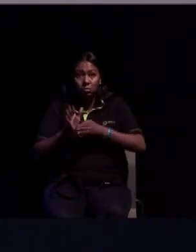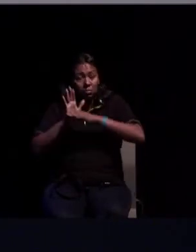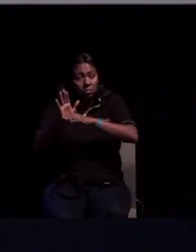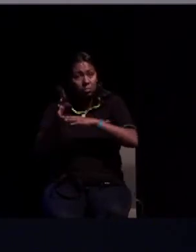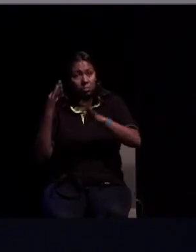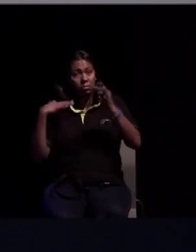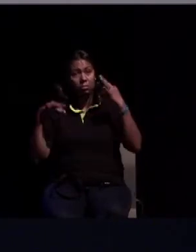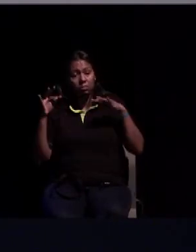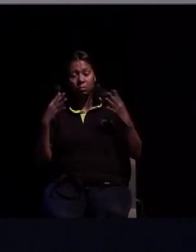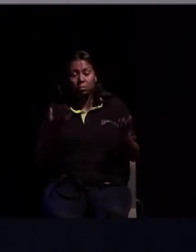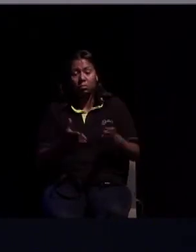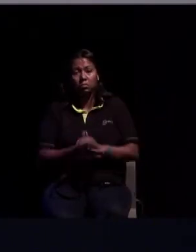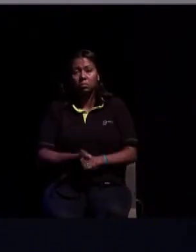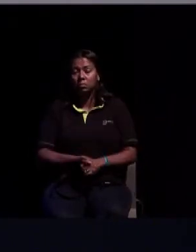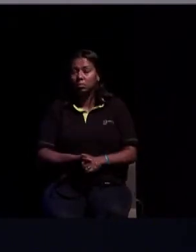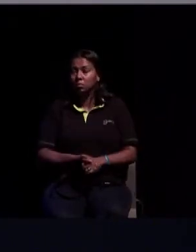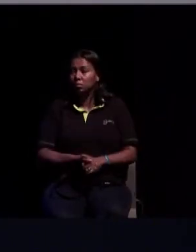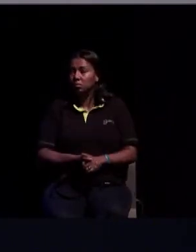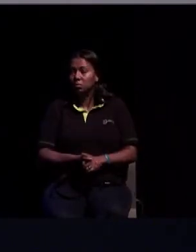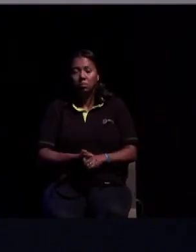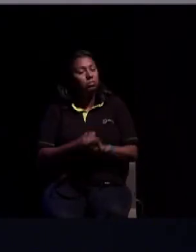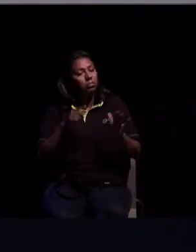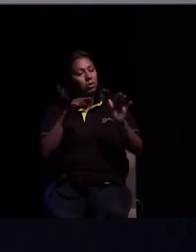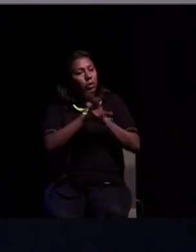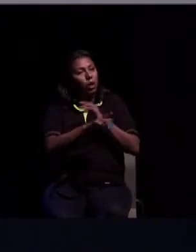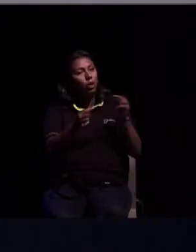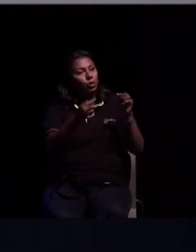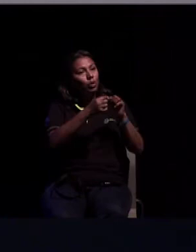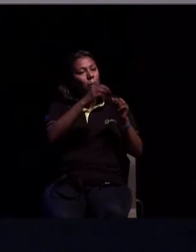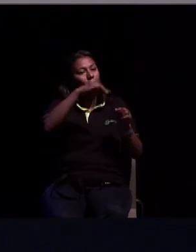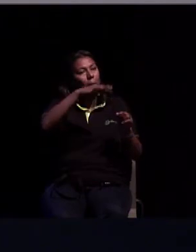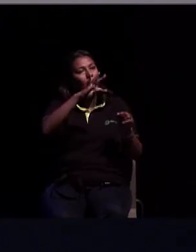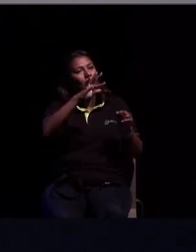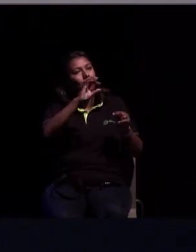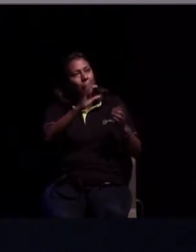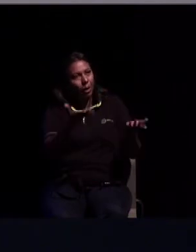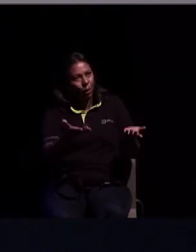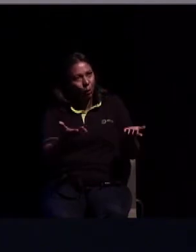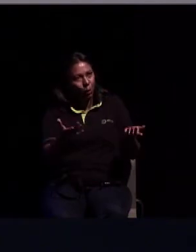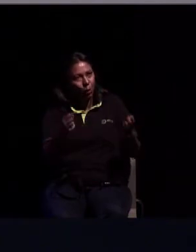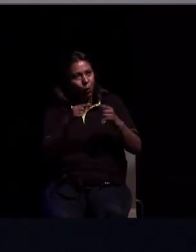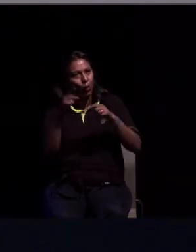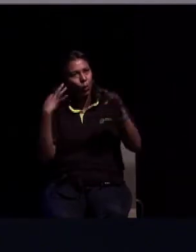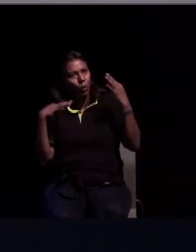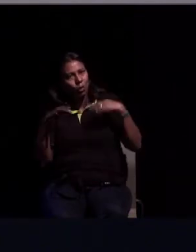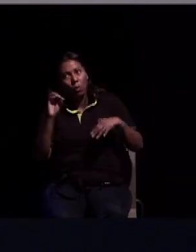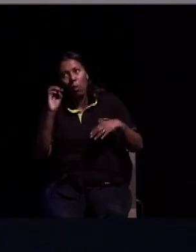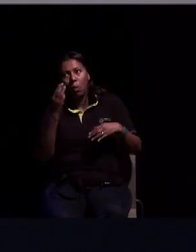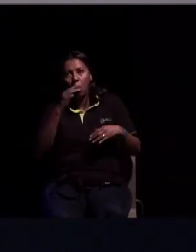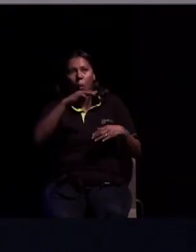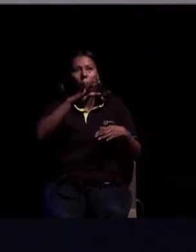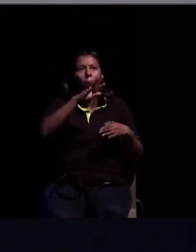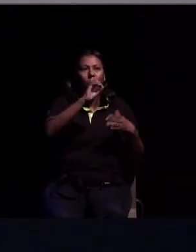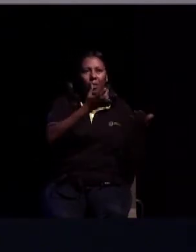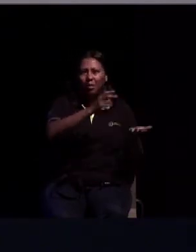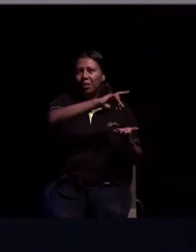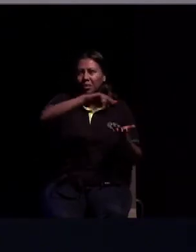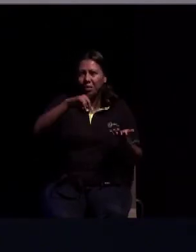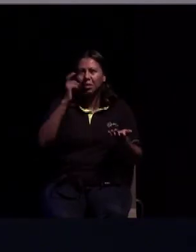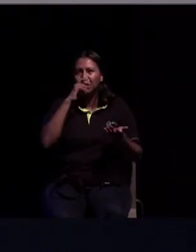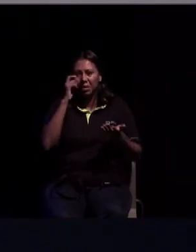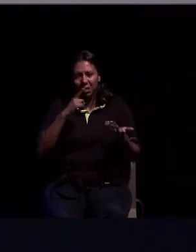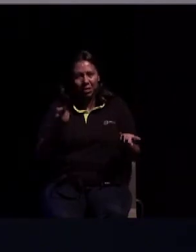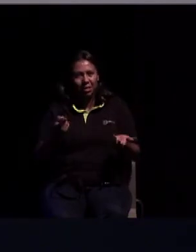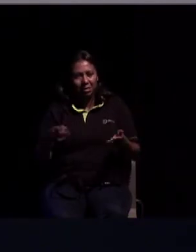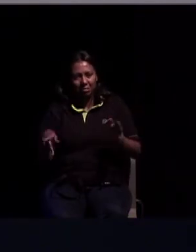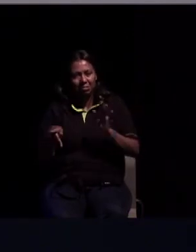ouvir sobre os mitos em torno do turismo dito religioso, como ocorre em Aparecida e